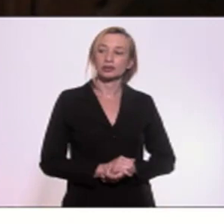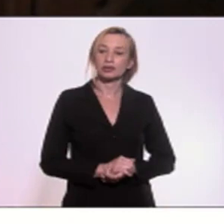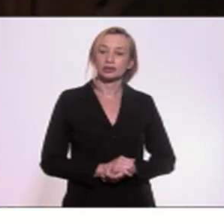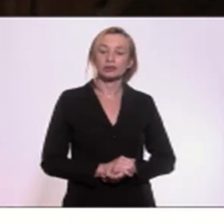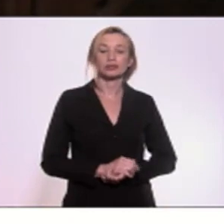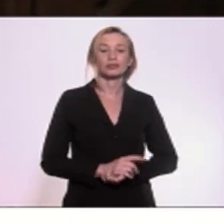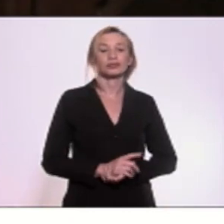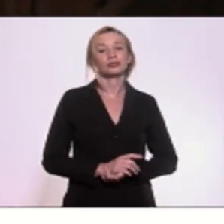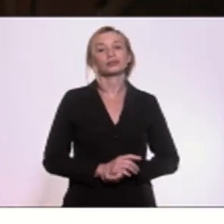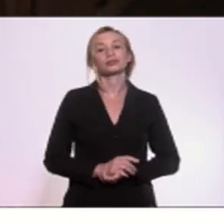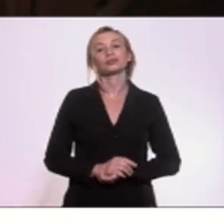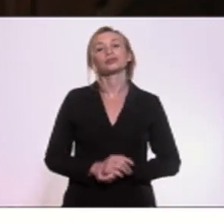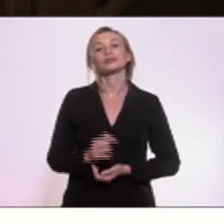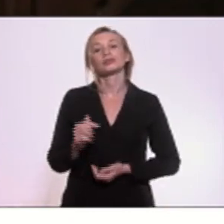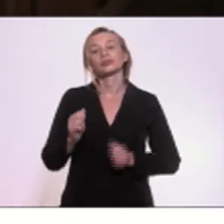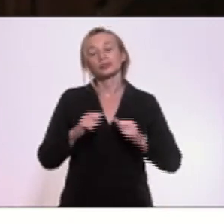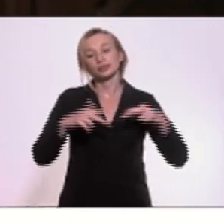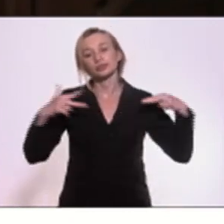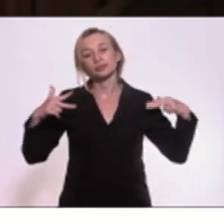Neste plenário foram